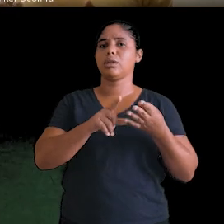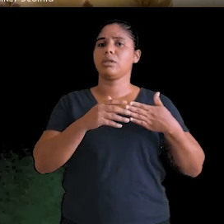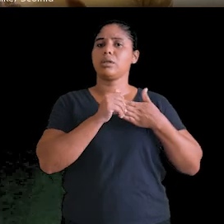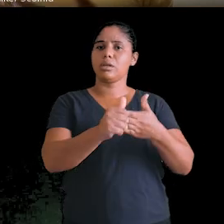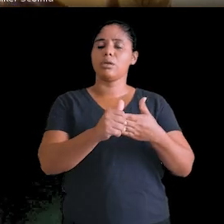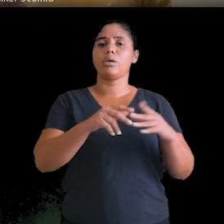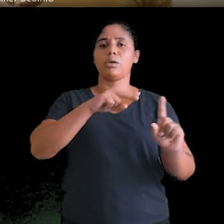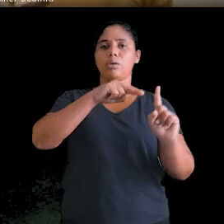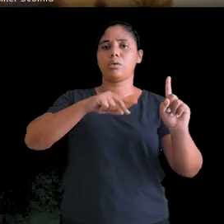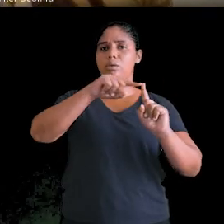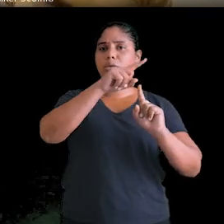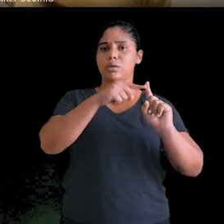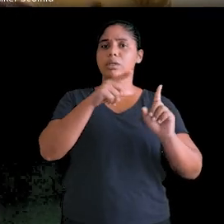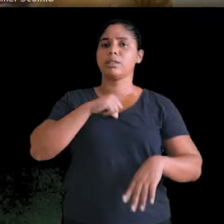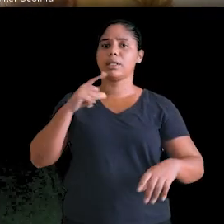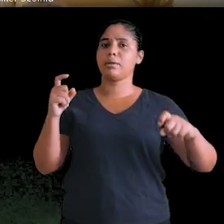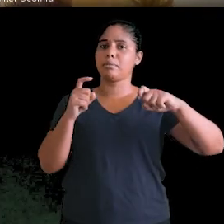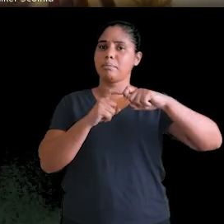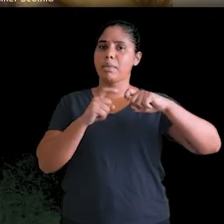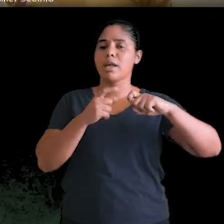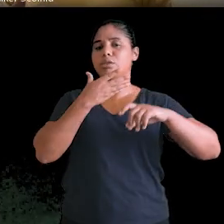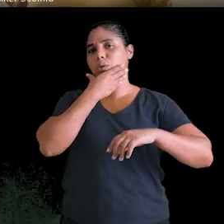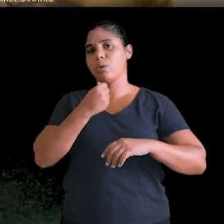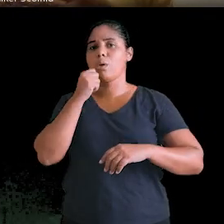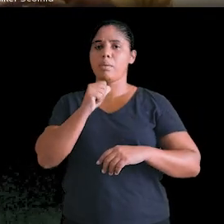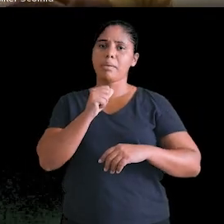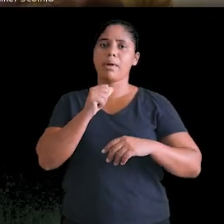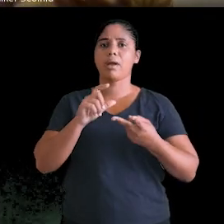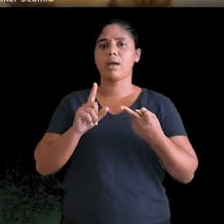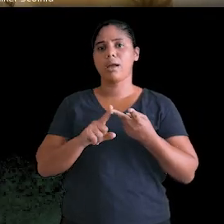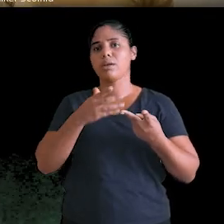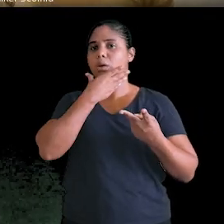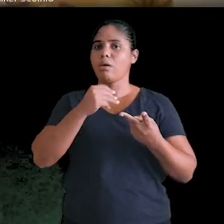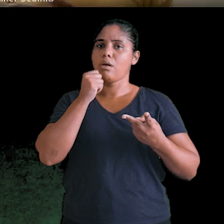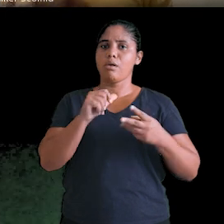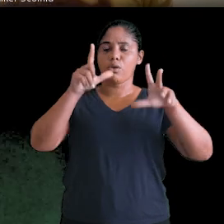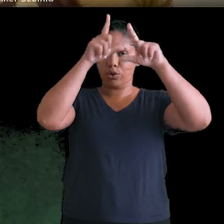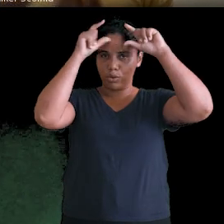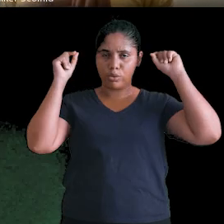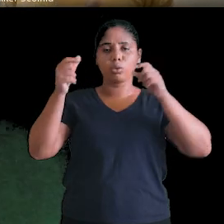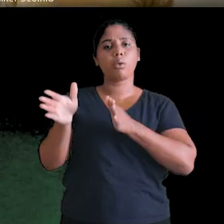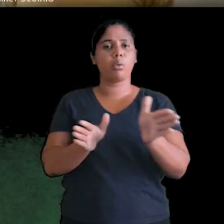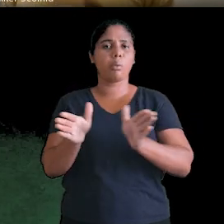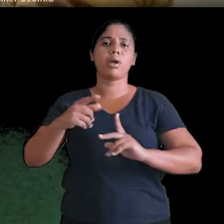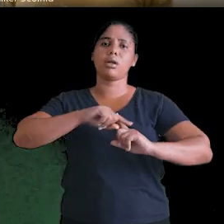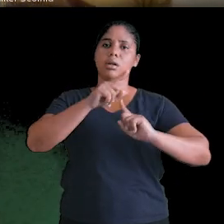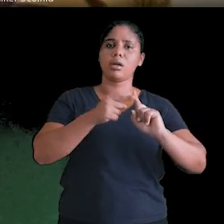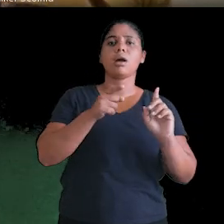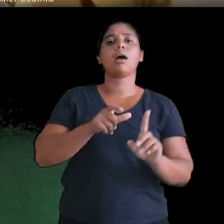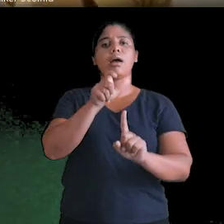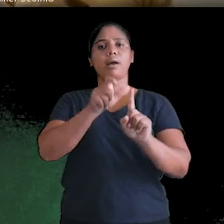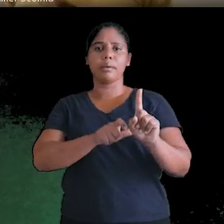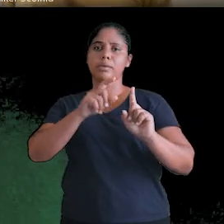pré-natal é acompanhado por médico, médica, enfermeiro ou enfermeira, tá? Realizado durante a gravidez, onde a pessoa gestante